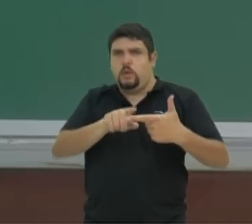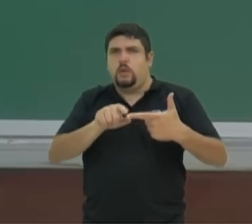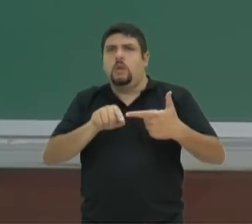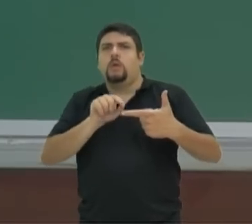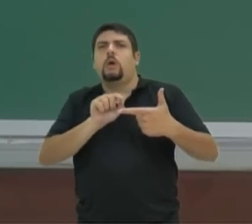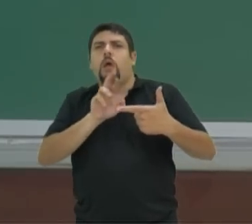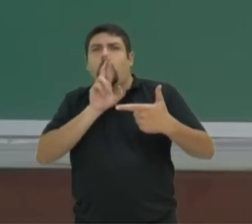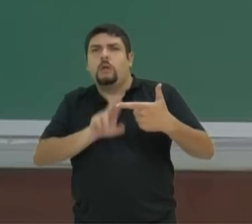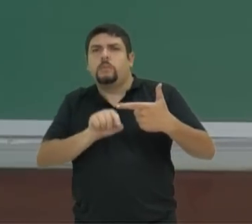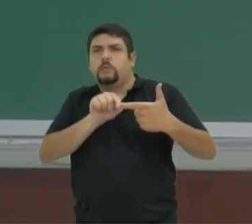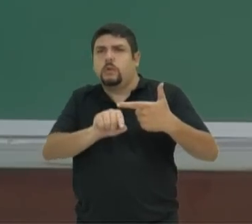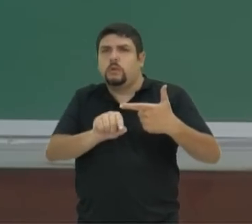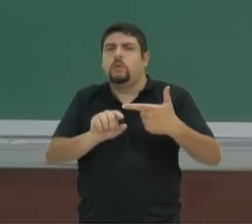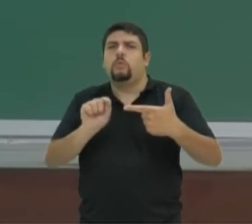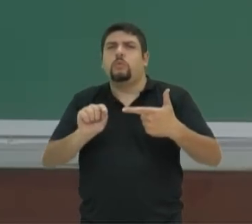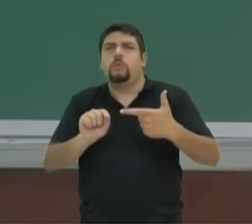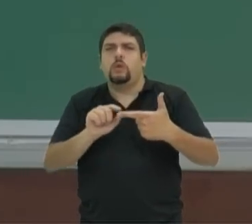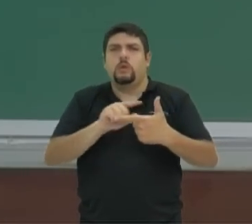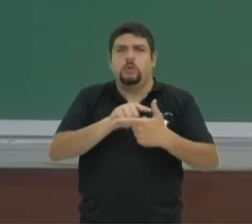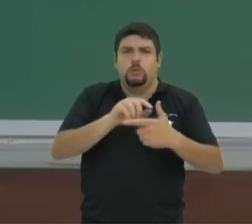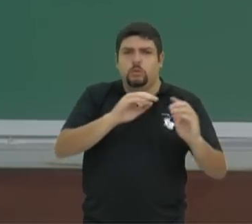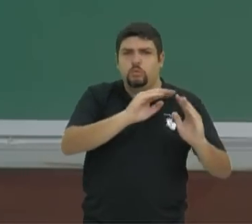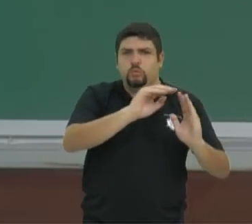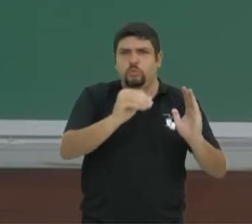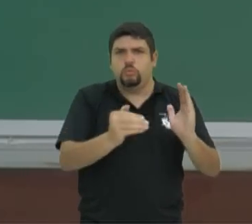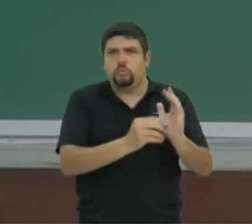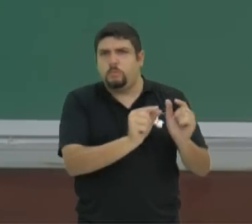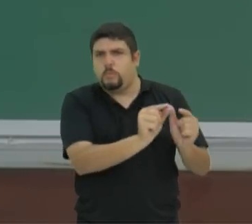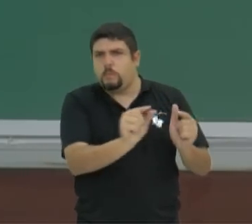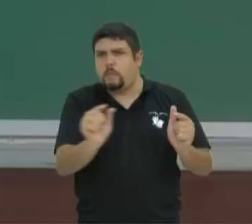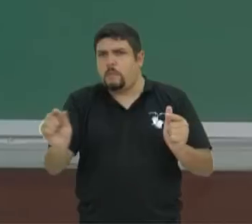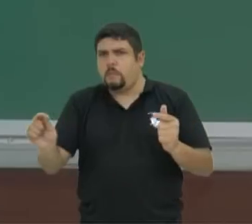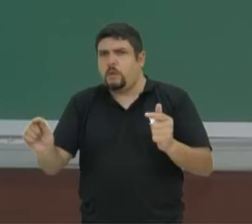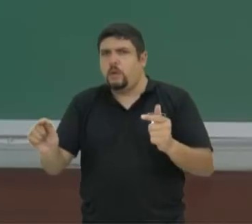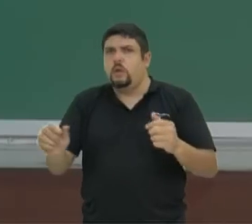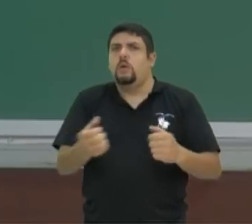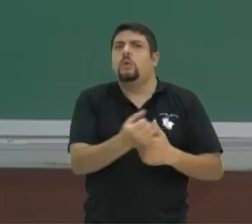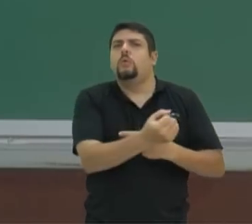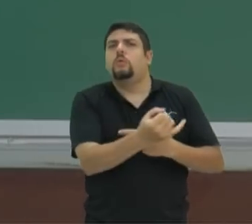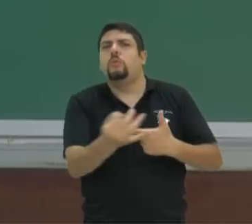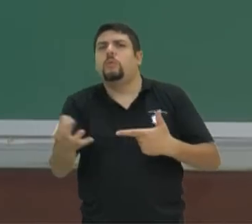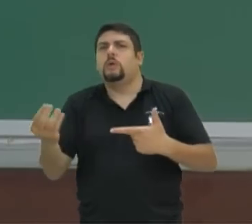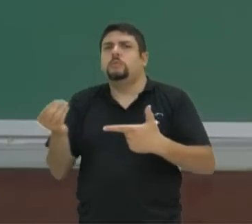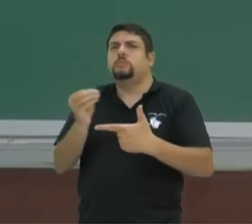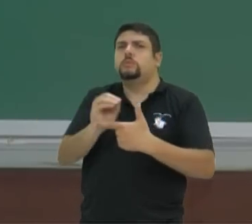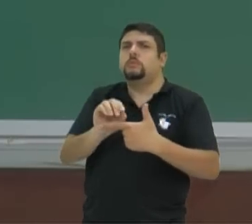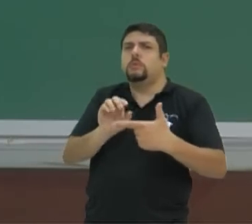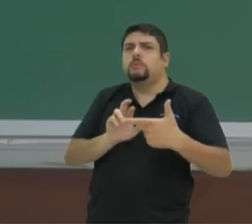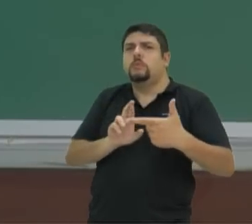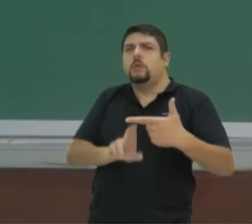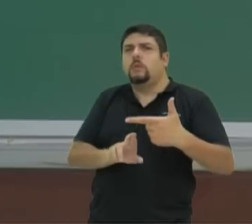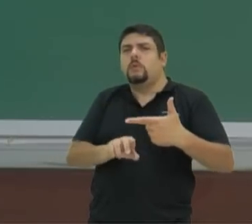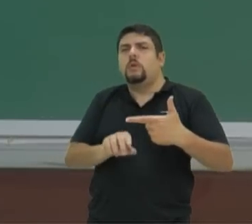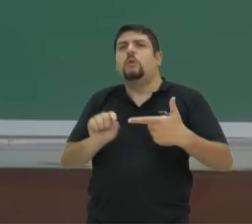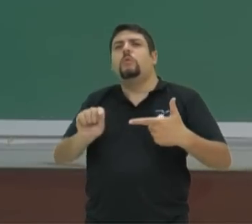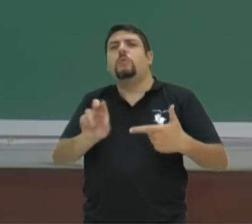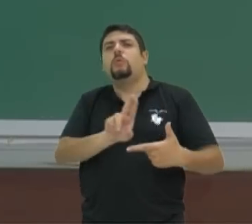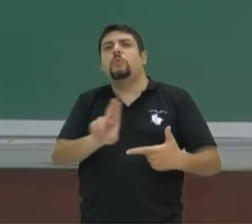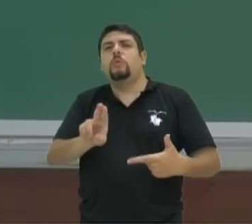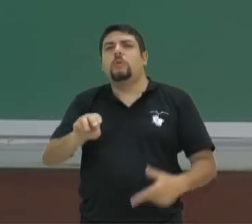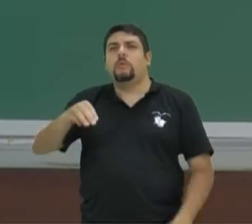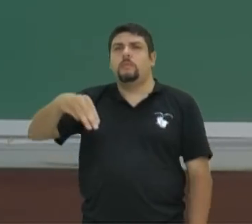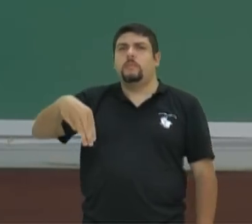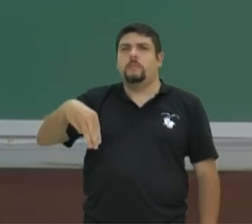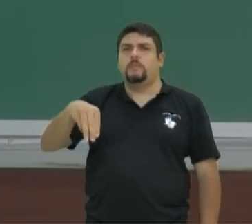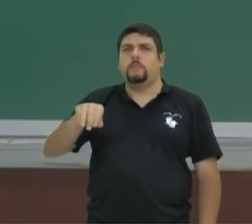de todos os dados do rol pela quantidade desses dados. O que é essa informação? É a média.